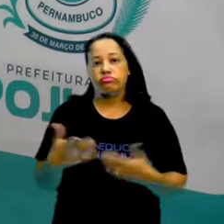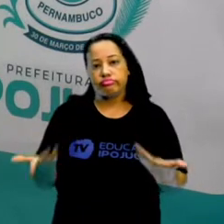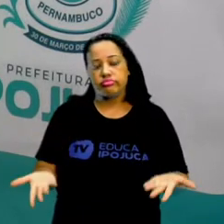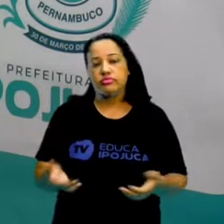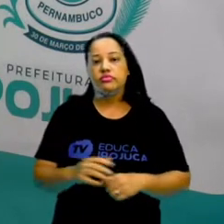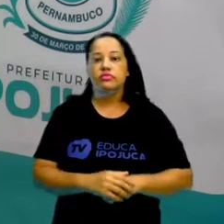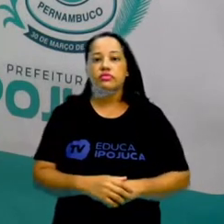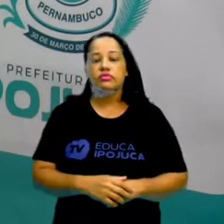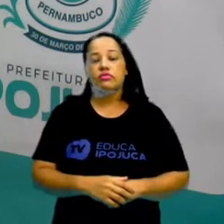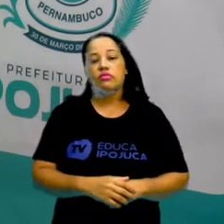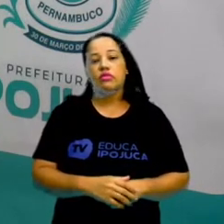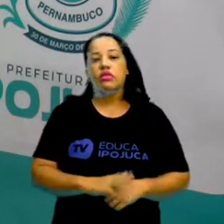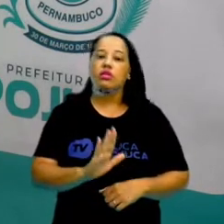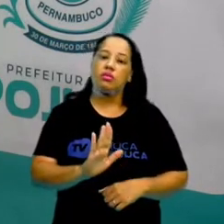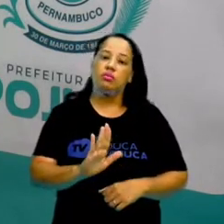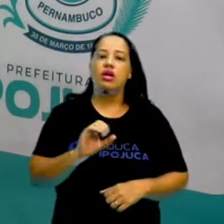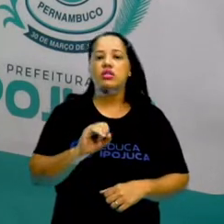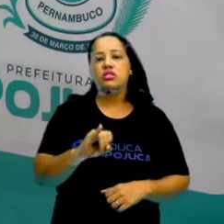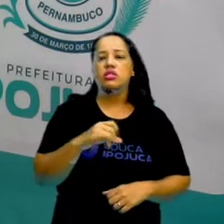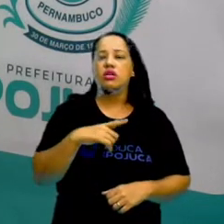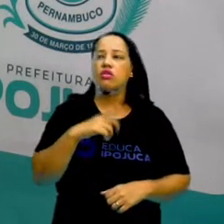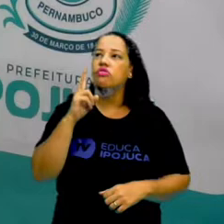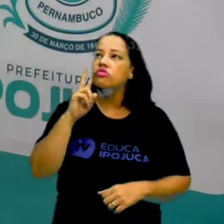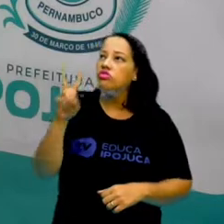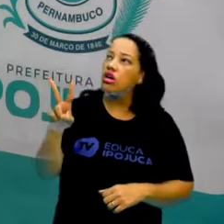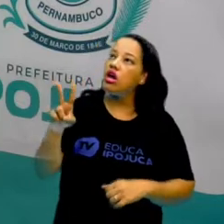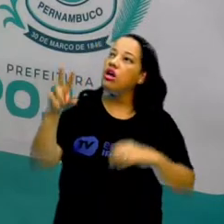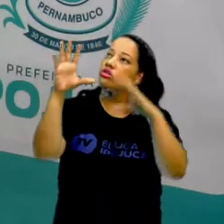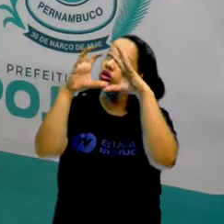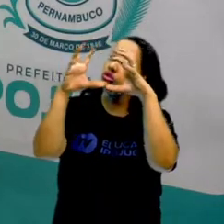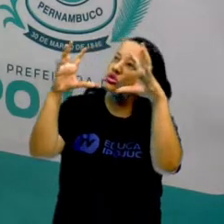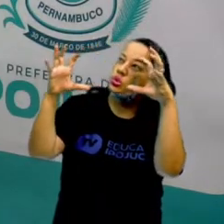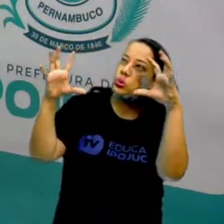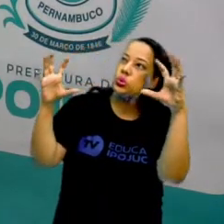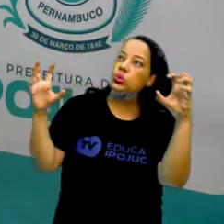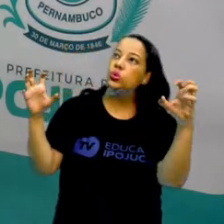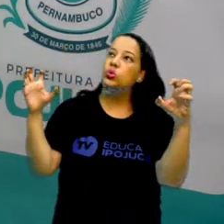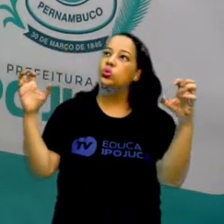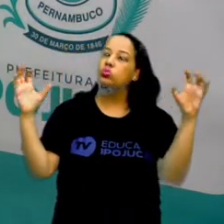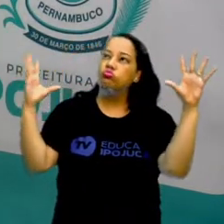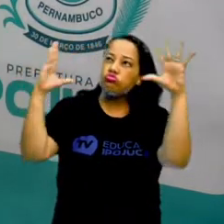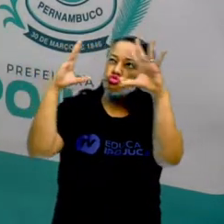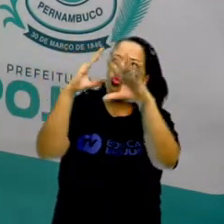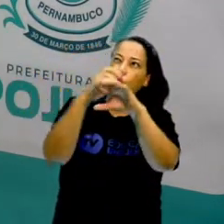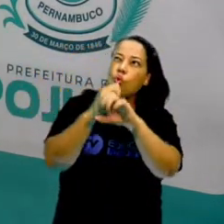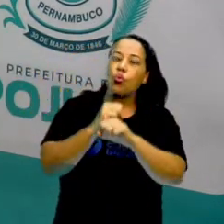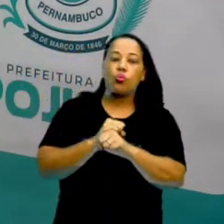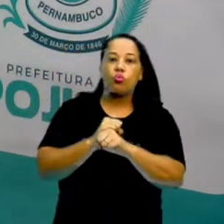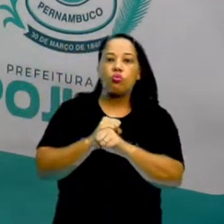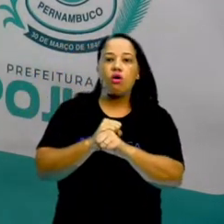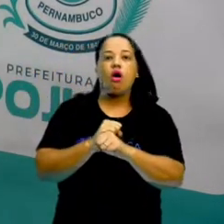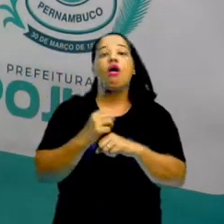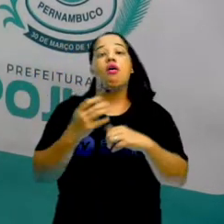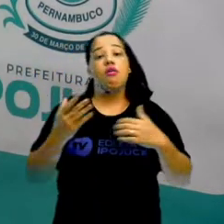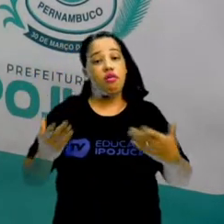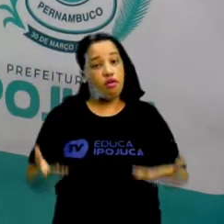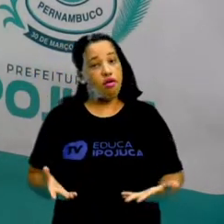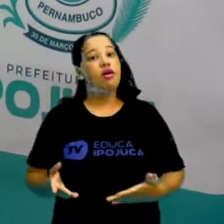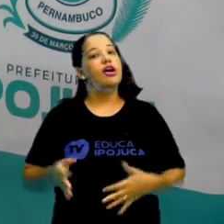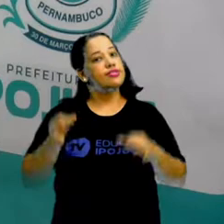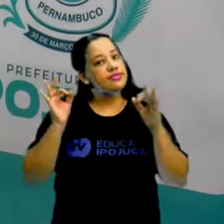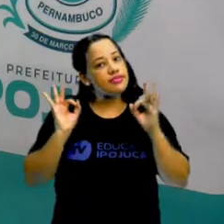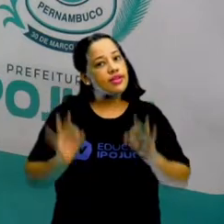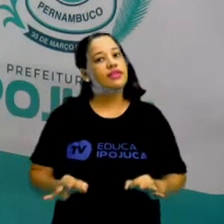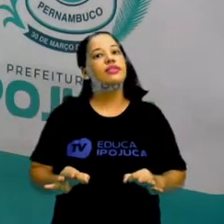ok? Mas se eu já vejo ali as nuvens negras fechando o tempo, aí eu tenho certeza de